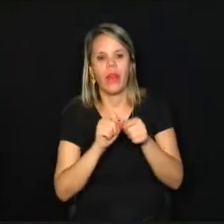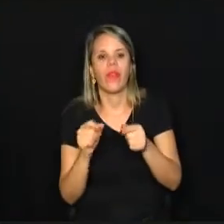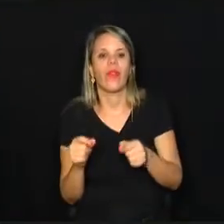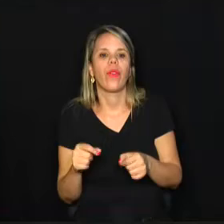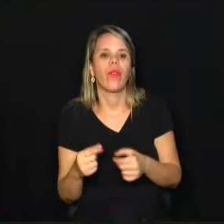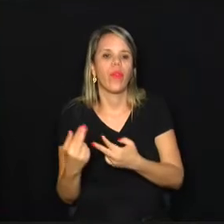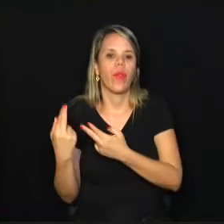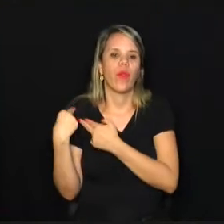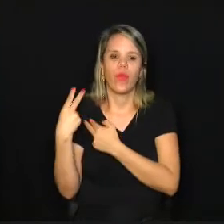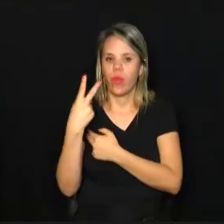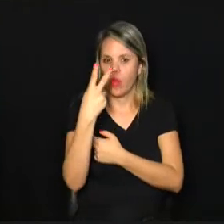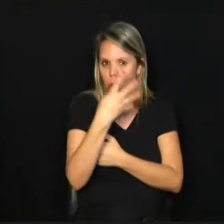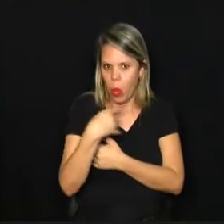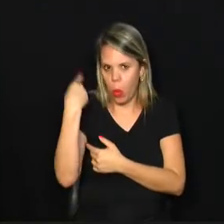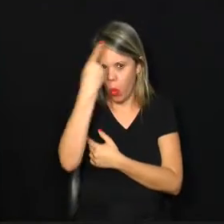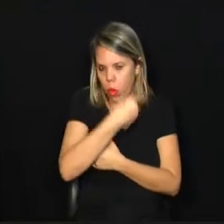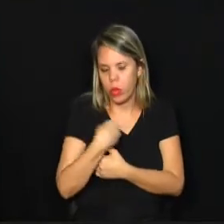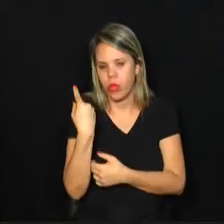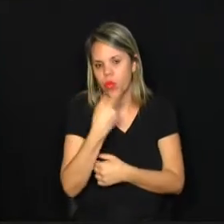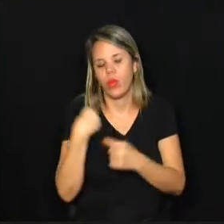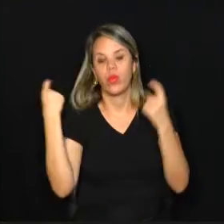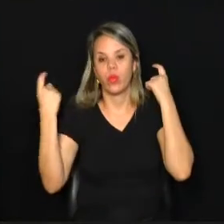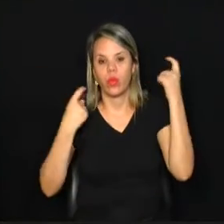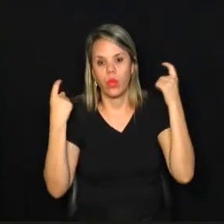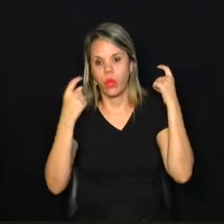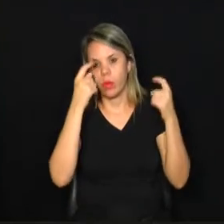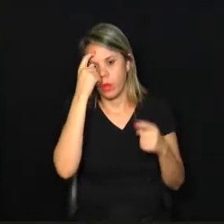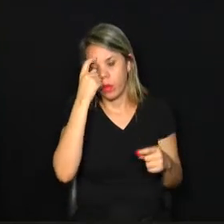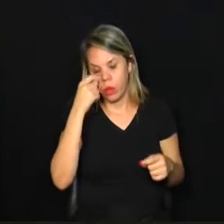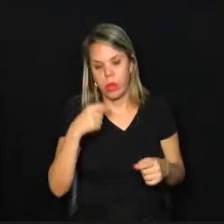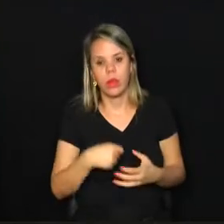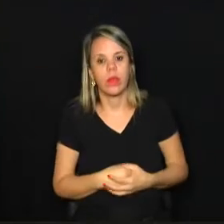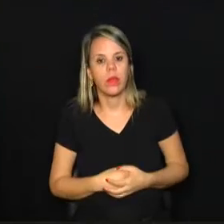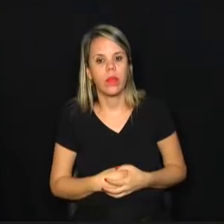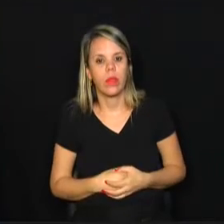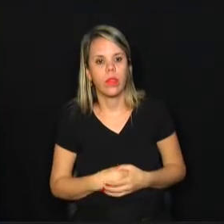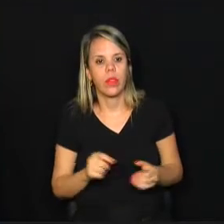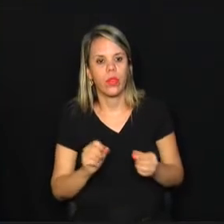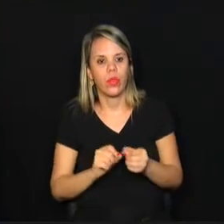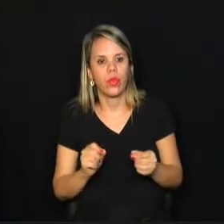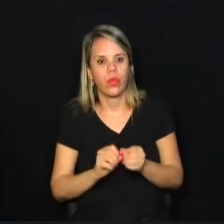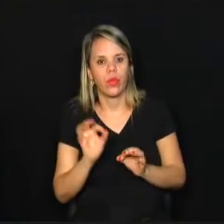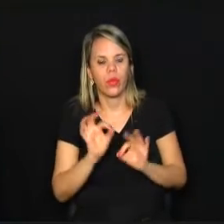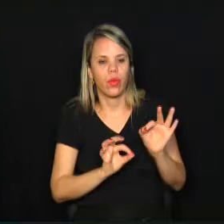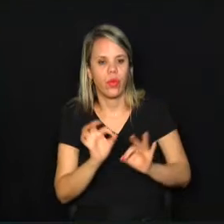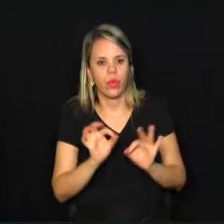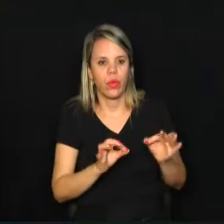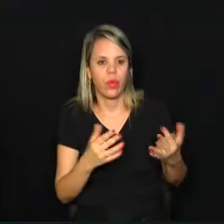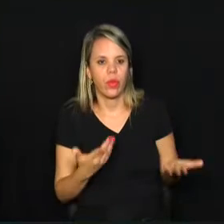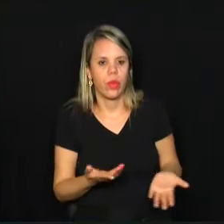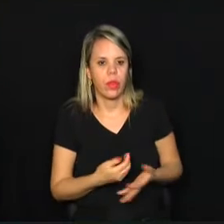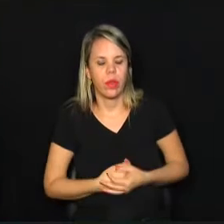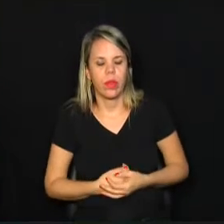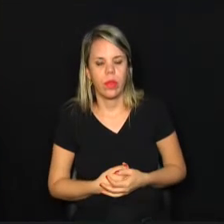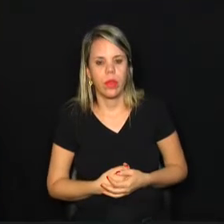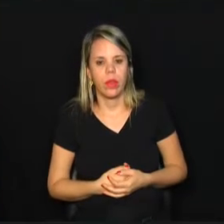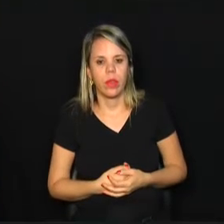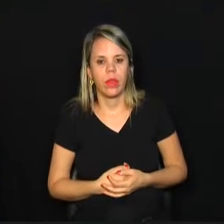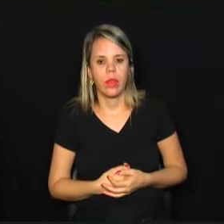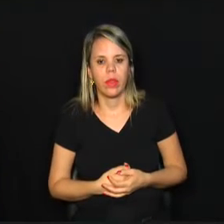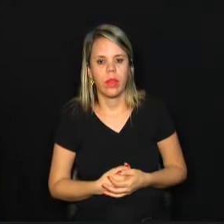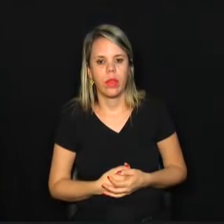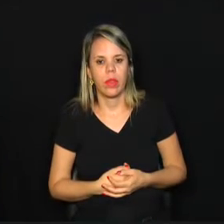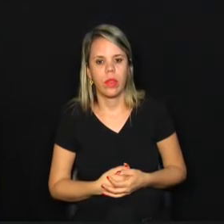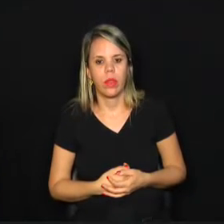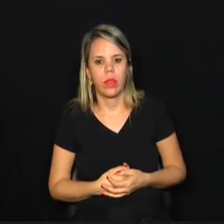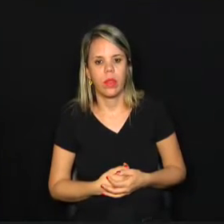funciona 24 horas por dia. Então, a nossa preocupação foi, à medida que fizéssemos o ajuste, vamos fazer o ajuste,